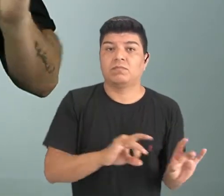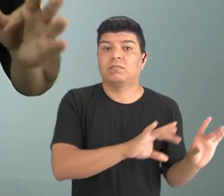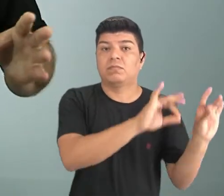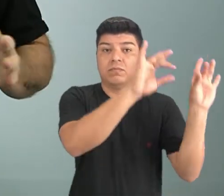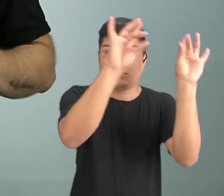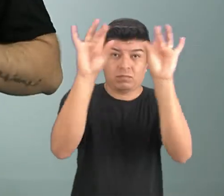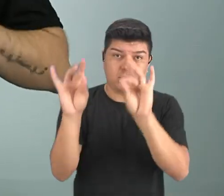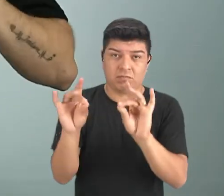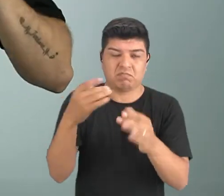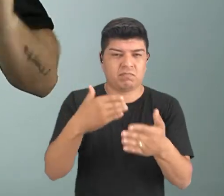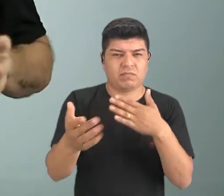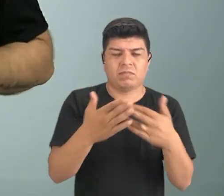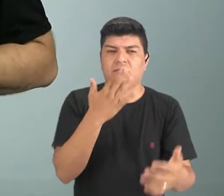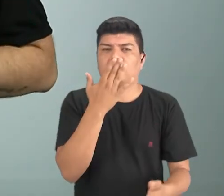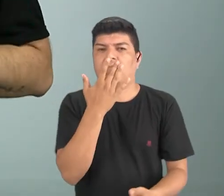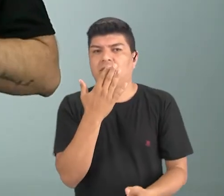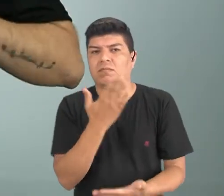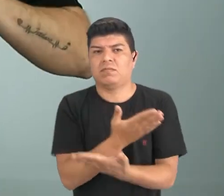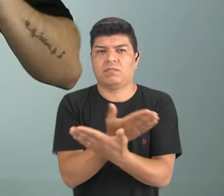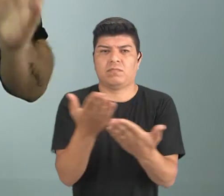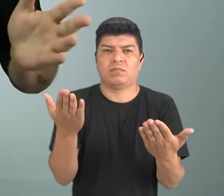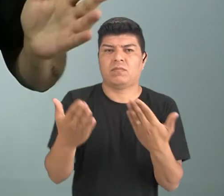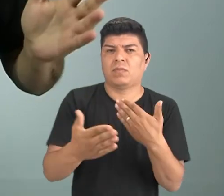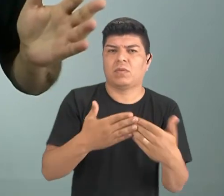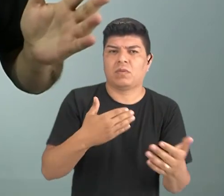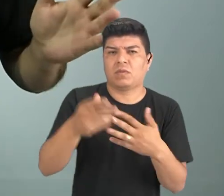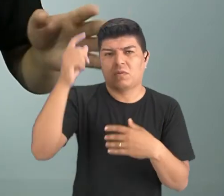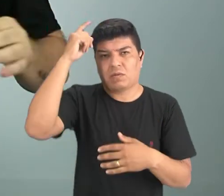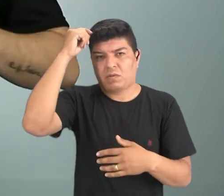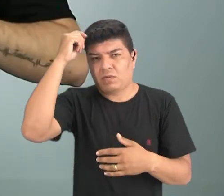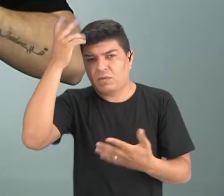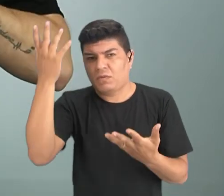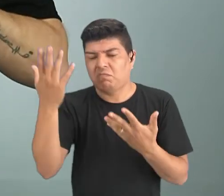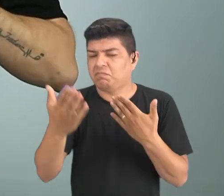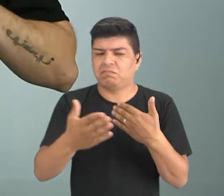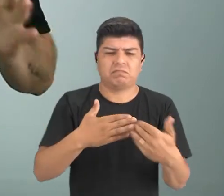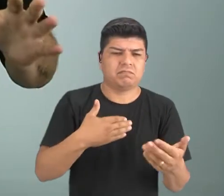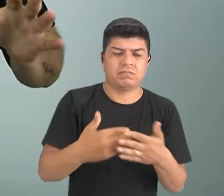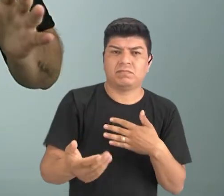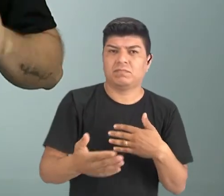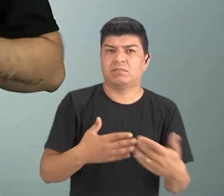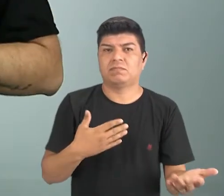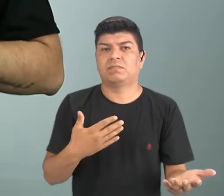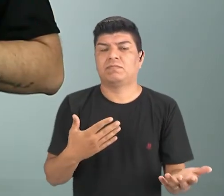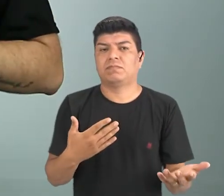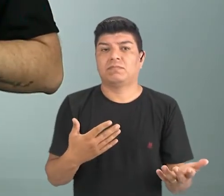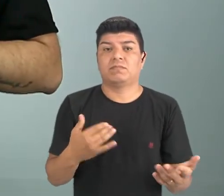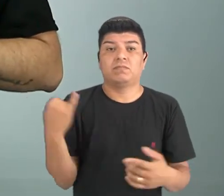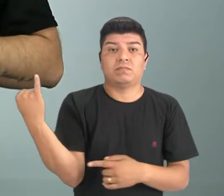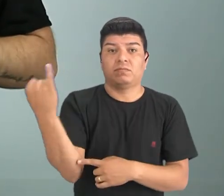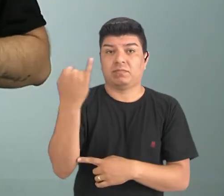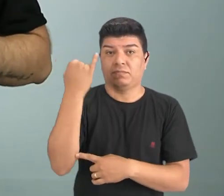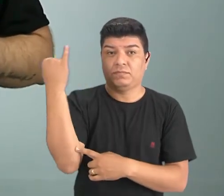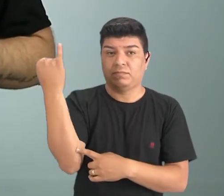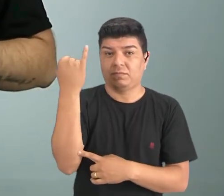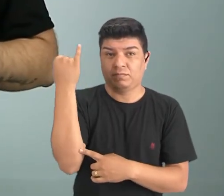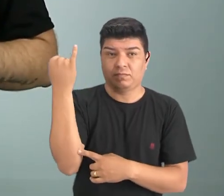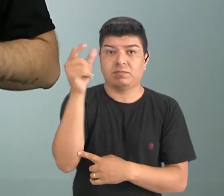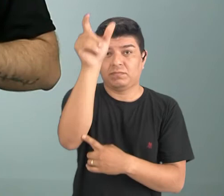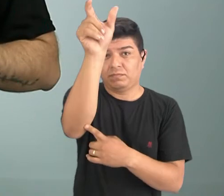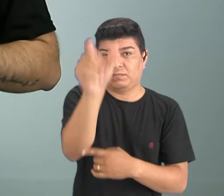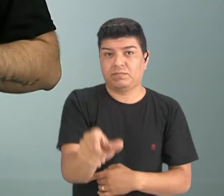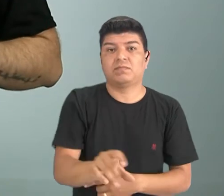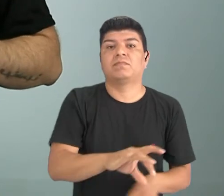Não importa a sua cor, não importa como você seja, não importa como o seu cabelo seja, não importa nada. O importante é que você